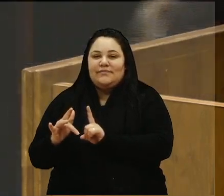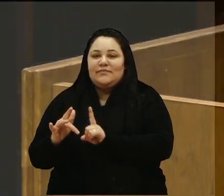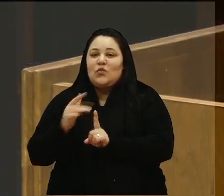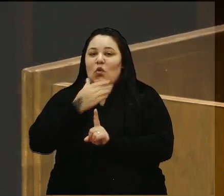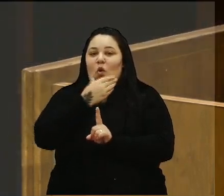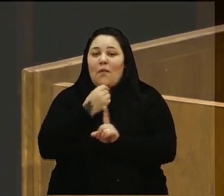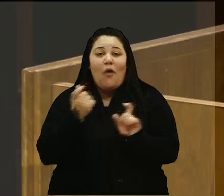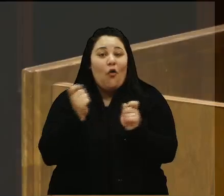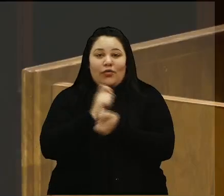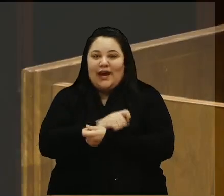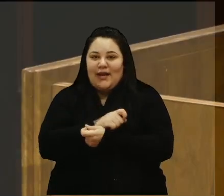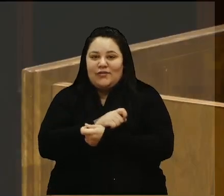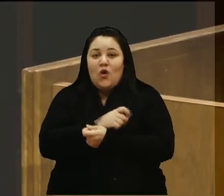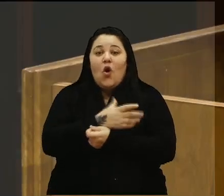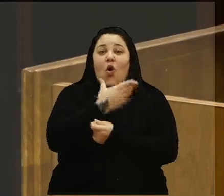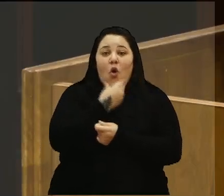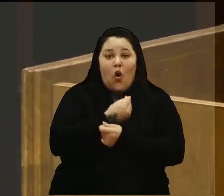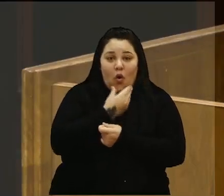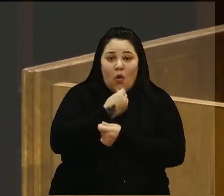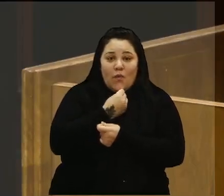Estamos falando de um índice de